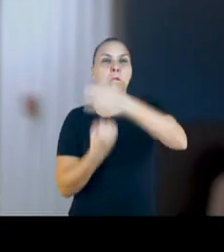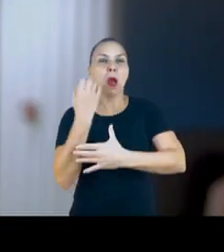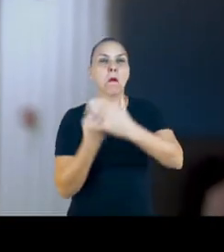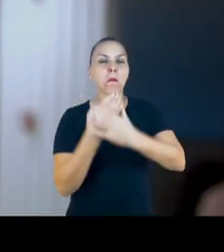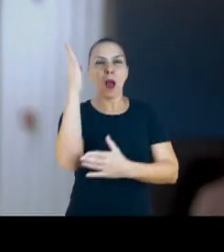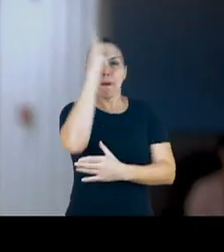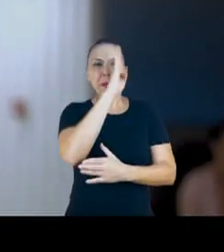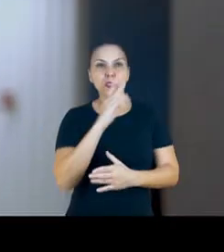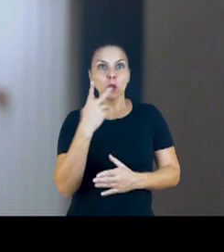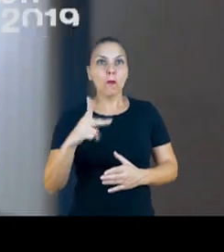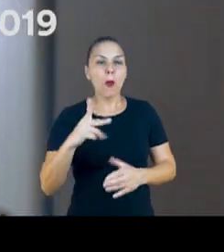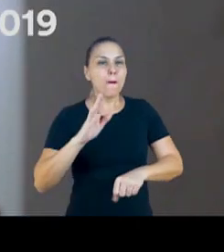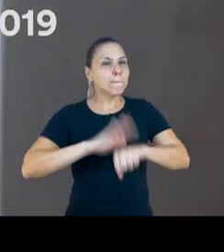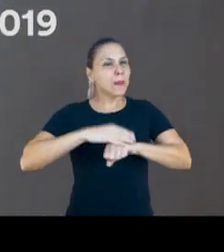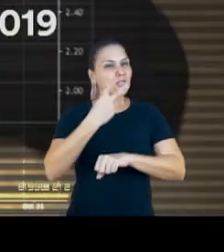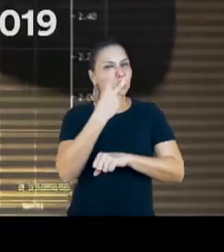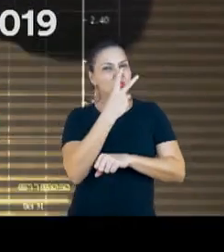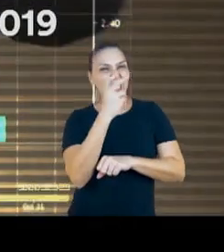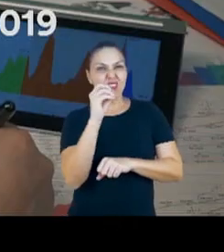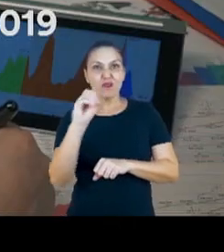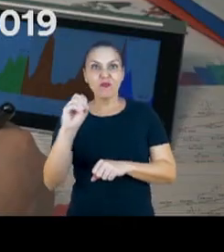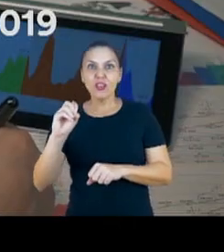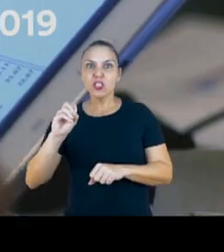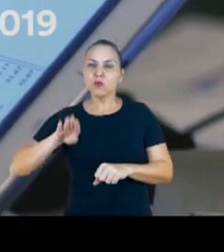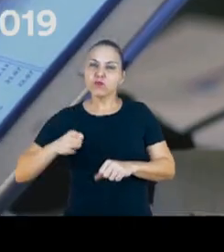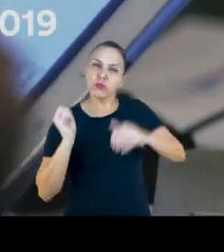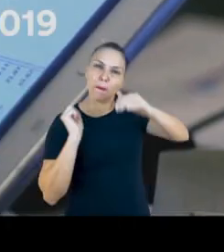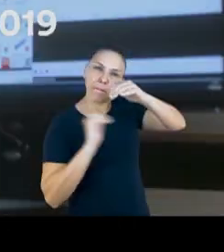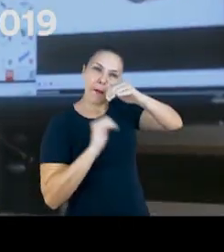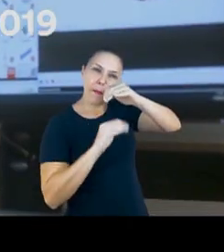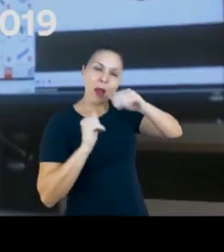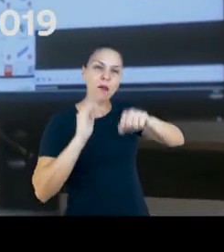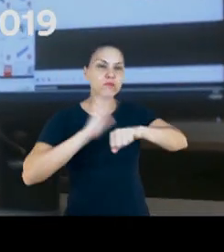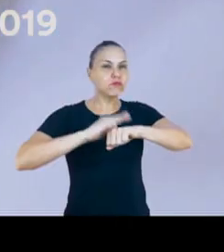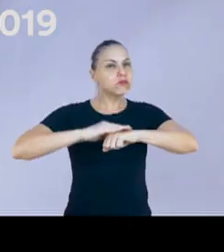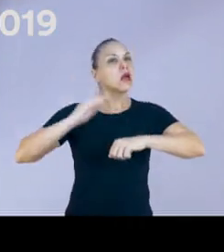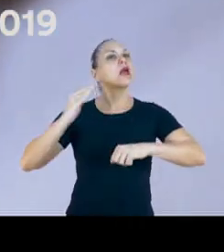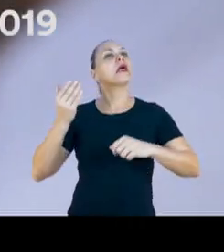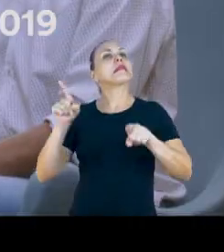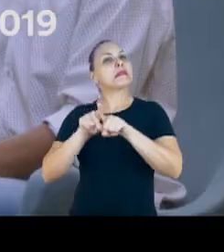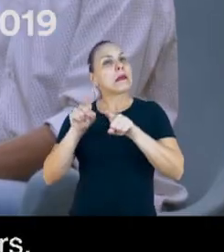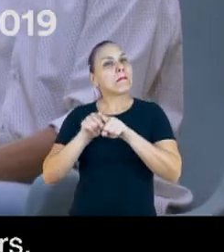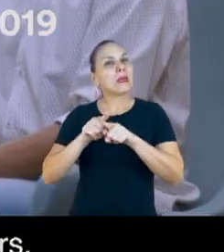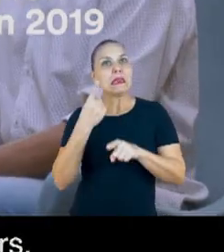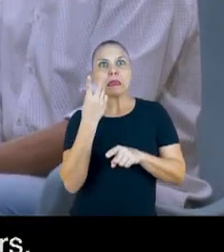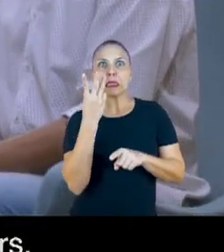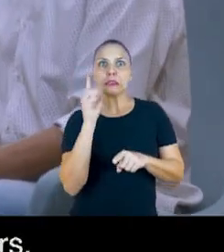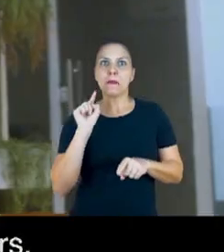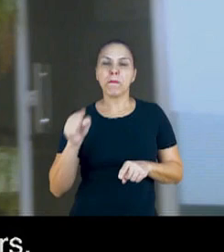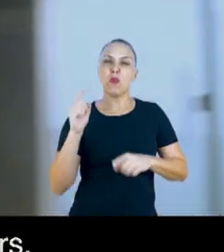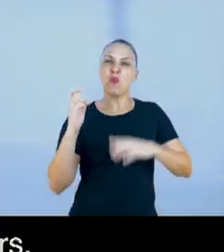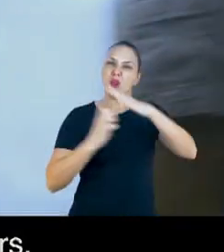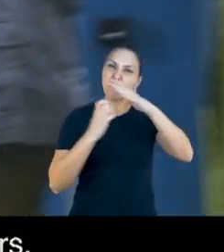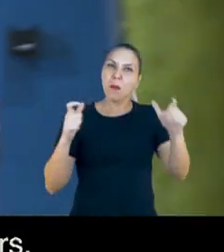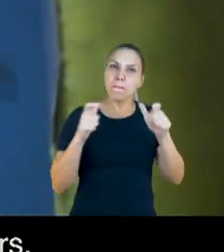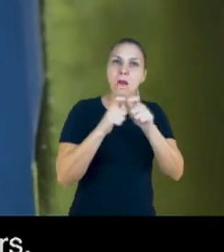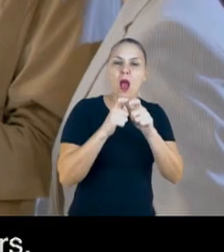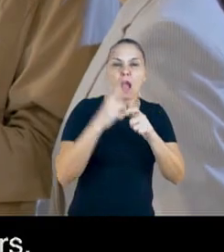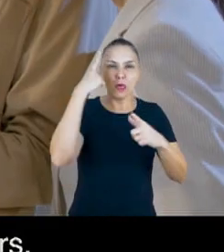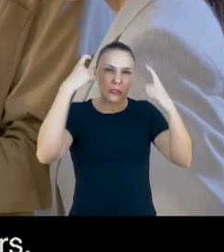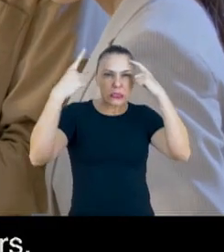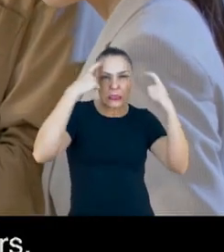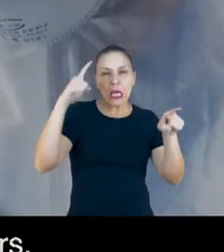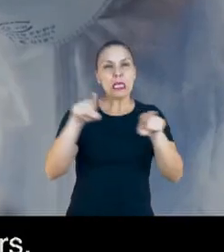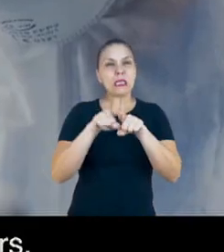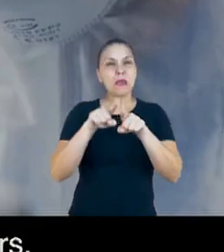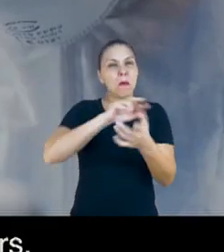Brasil. Temos mais de 220 fundos de investimentos ativos e mais de 13 mil startups, com excelentes oportunidades nos segmentos